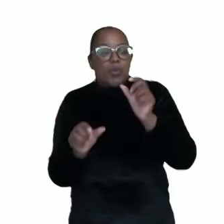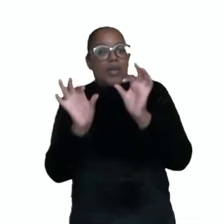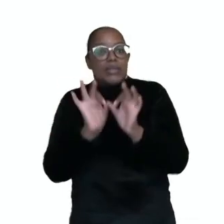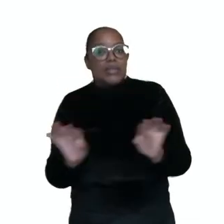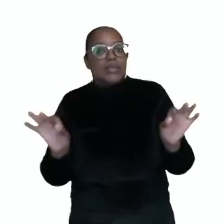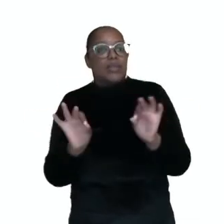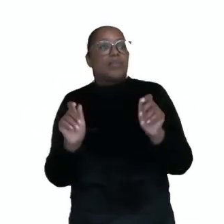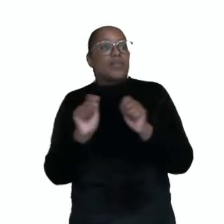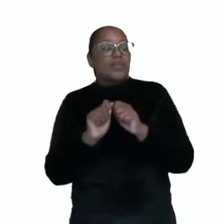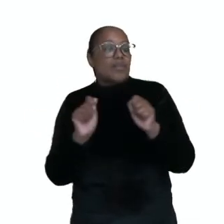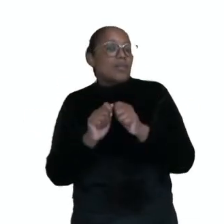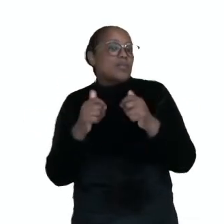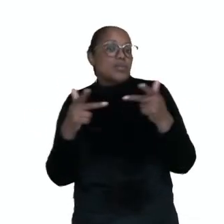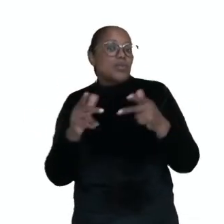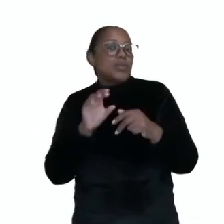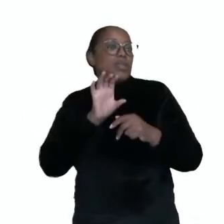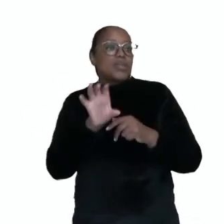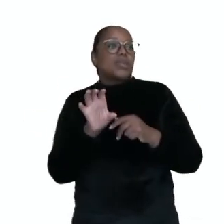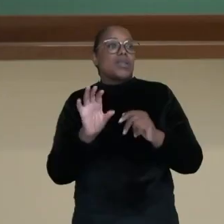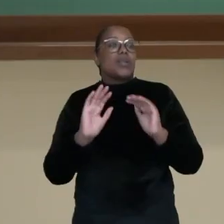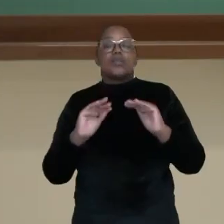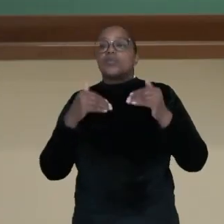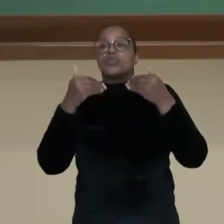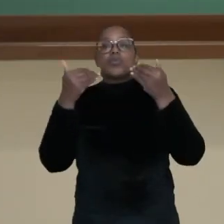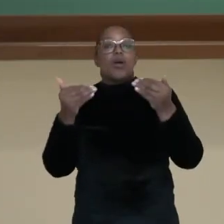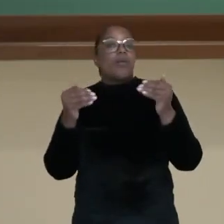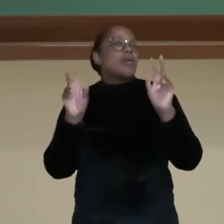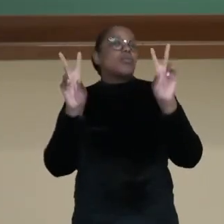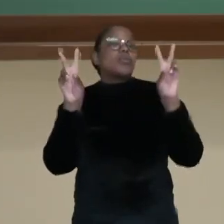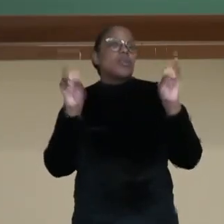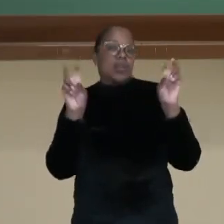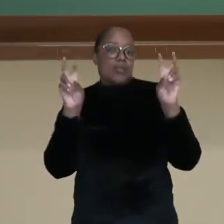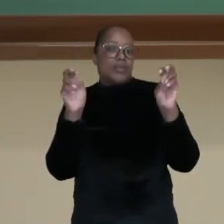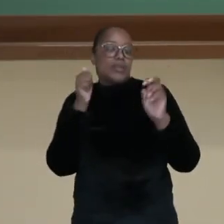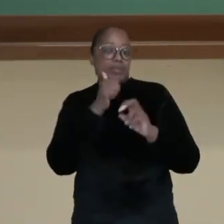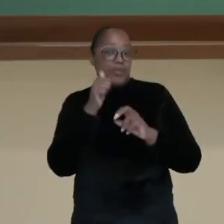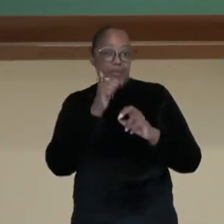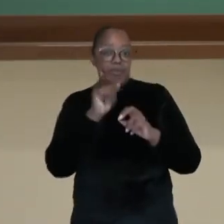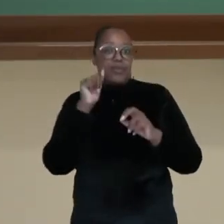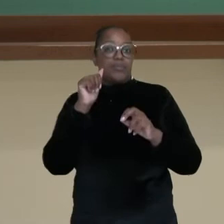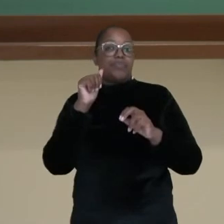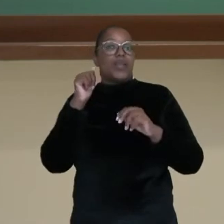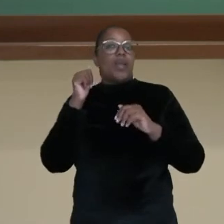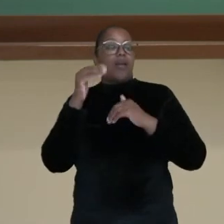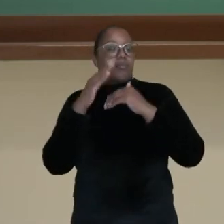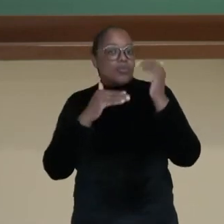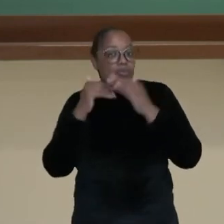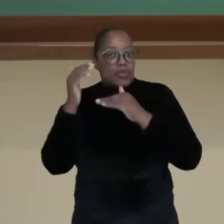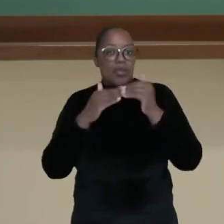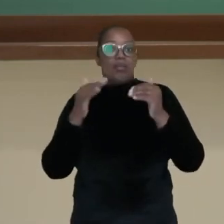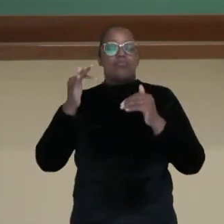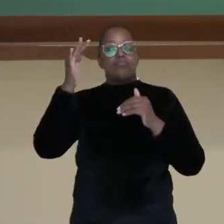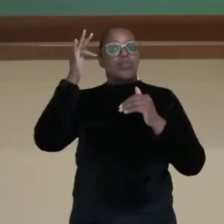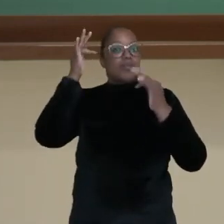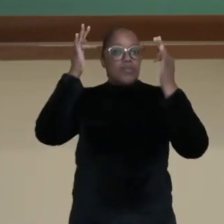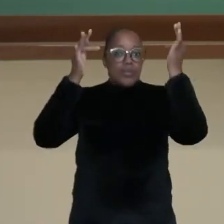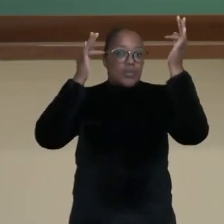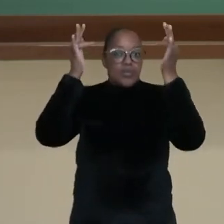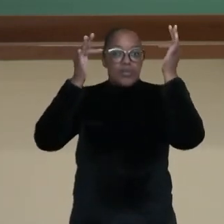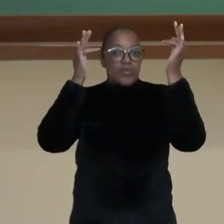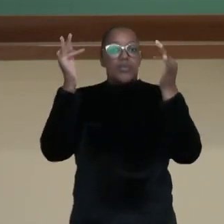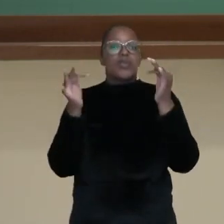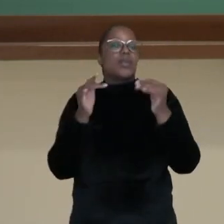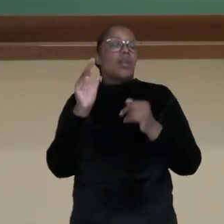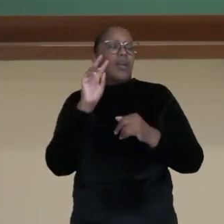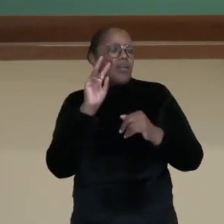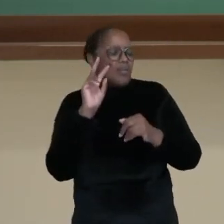atos. Quais as considerações da filósofa sobre esse tema, né? Então, a Hannah Arendt foi ao julgamento do Eichmann e viu um cara